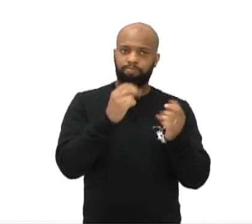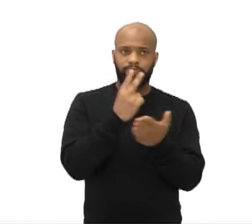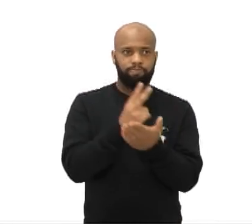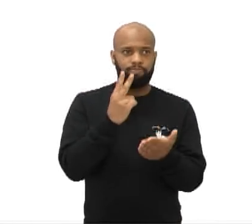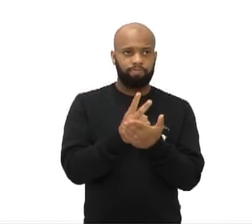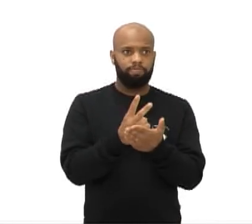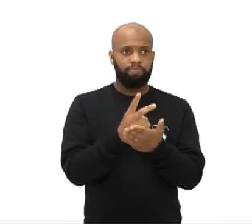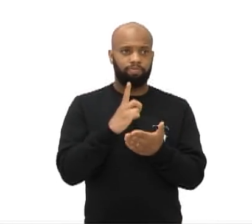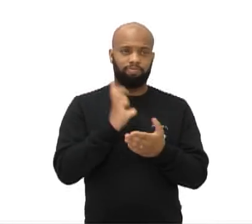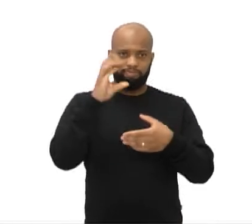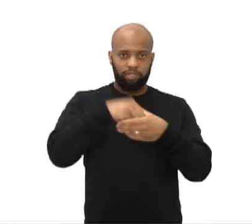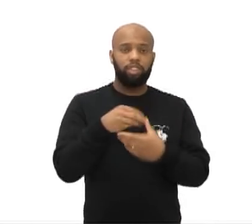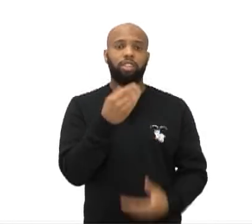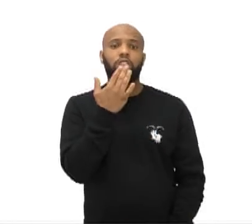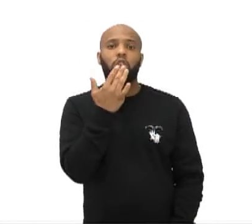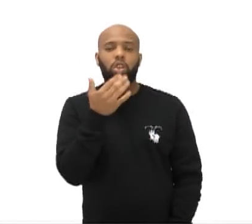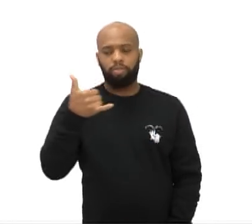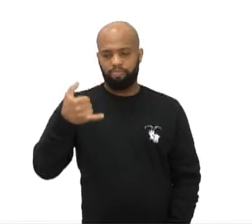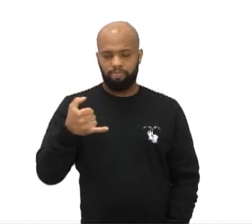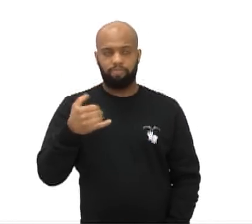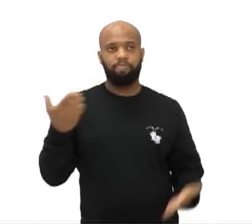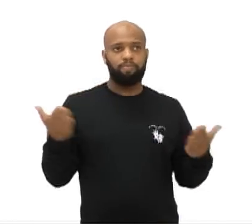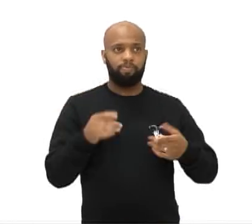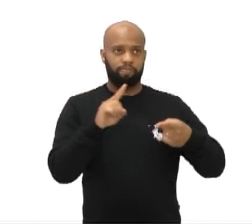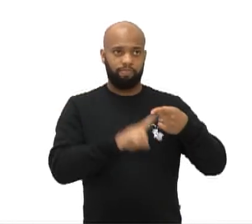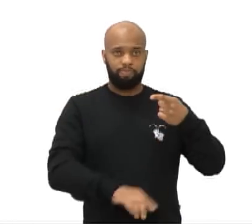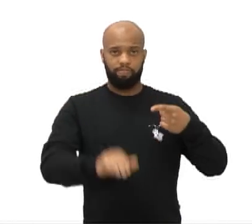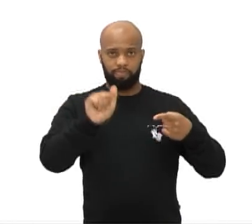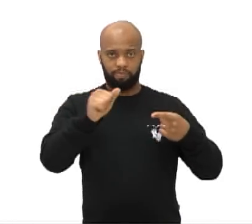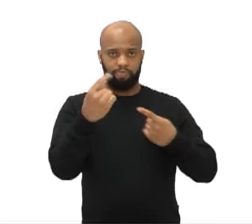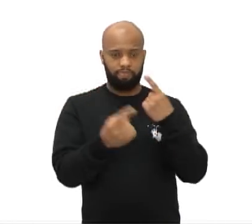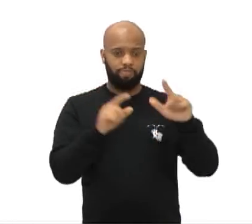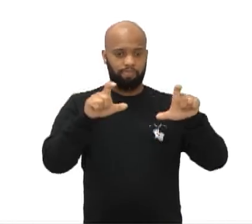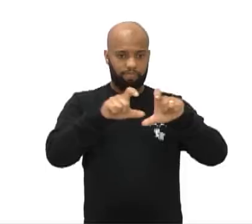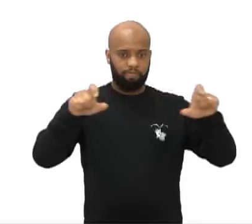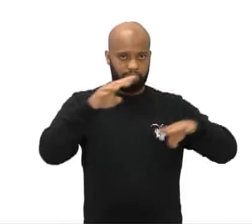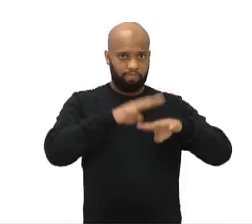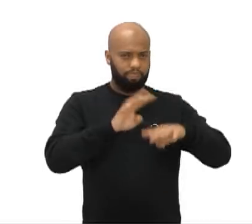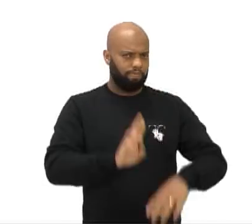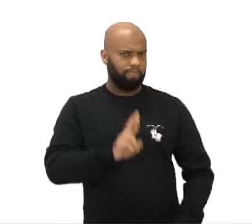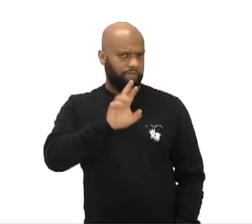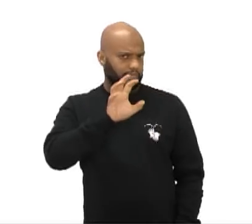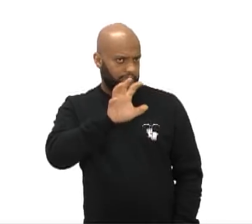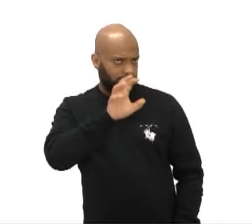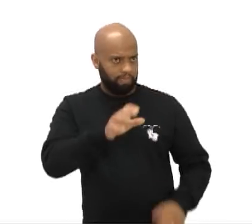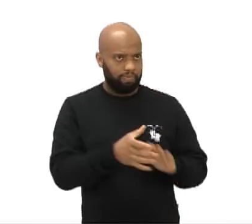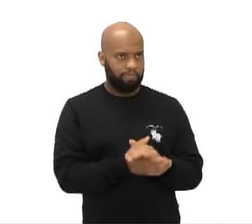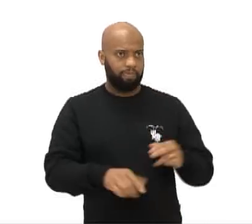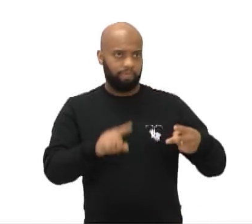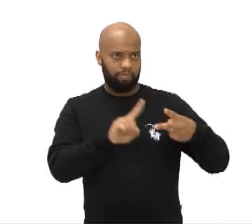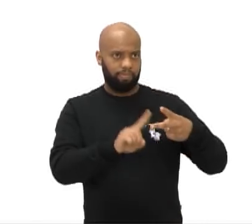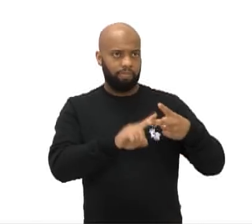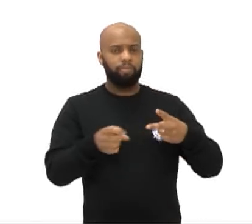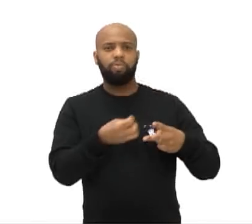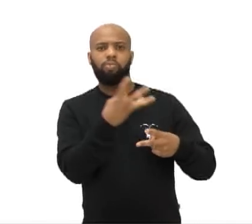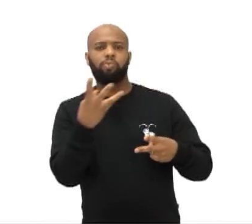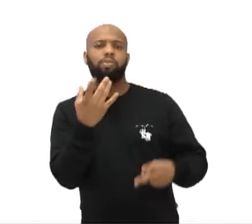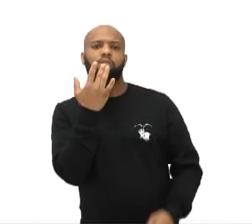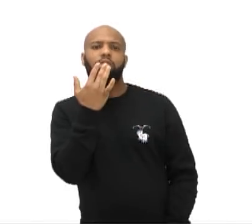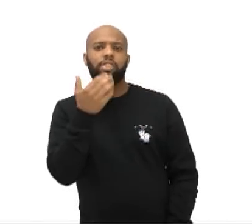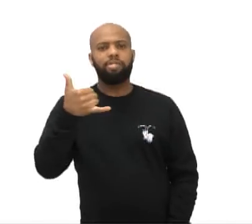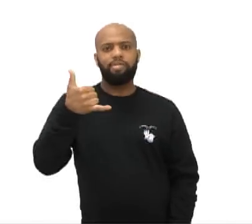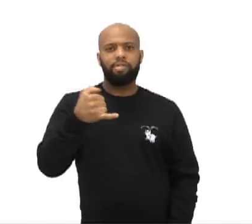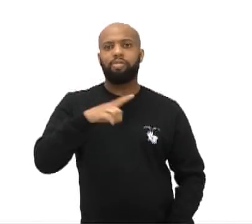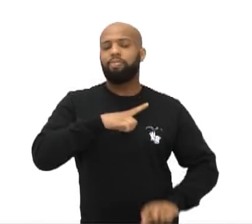de canetas coloridas. Letra A. Qual é a equação que representa essa situação? Letra B.